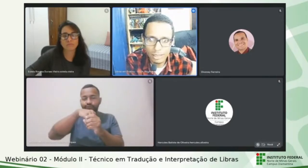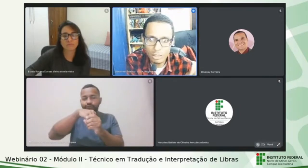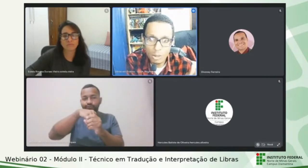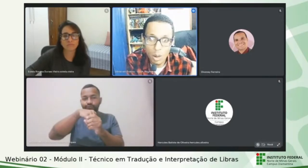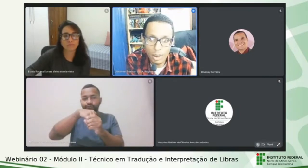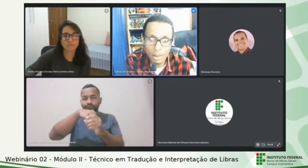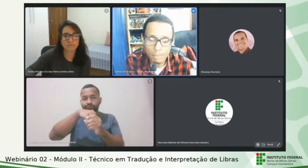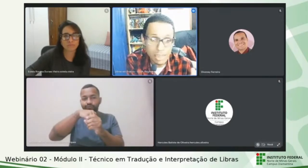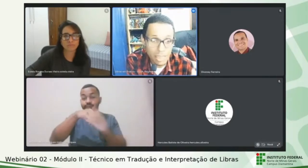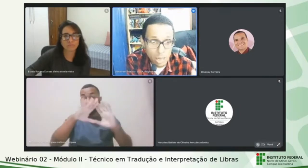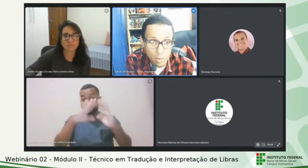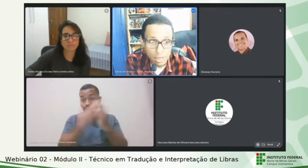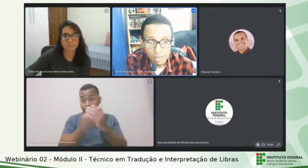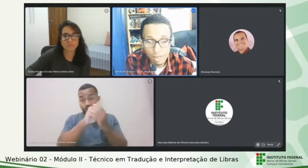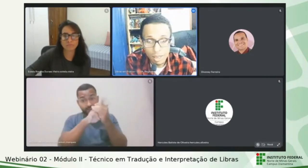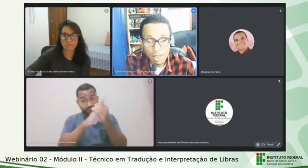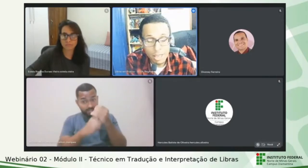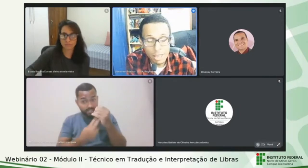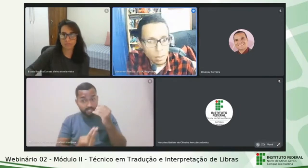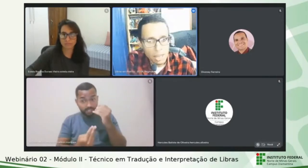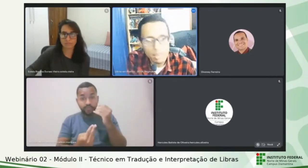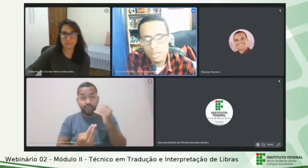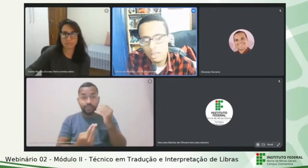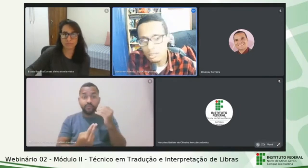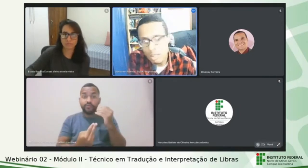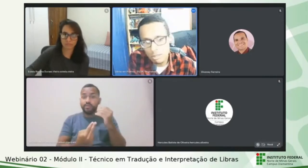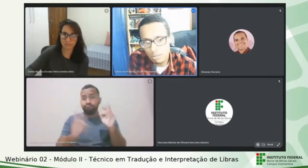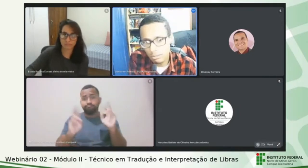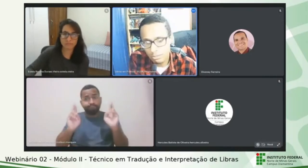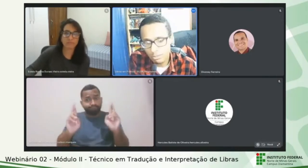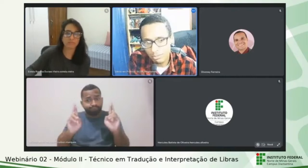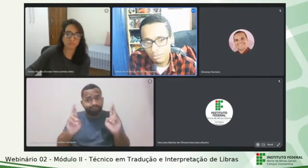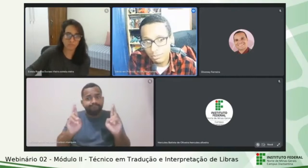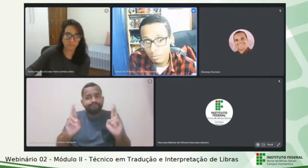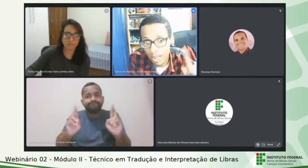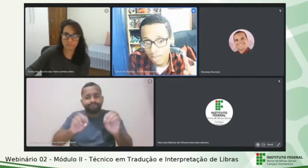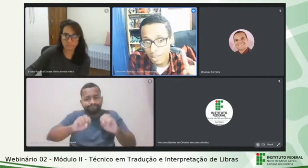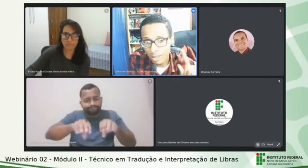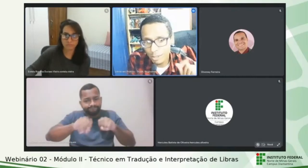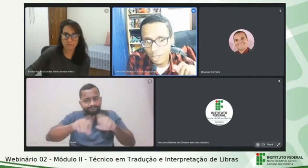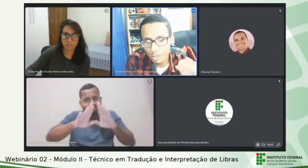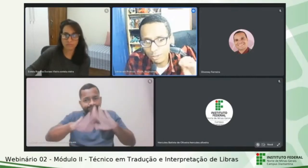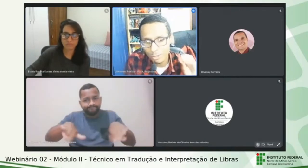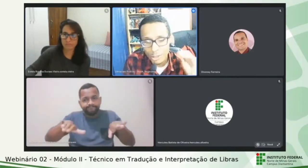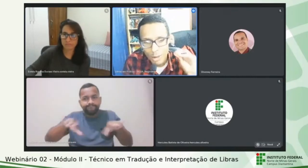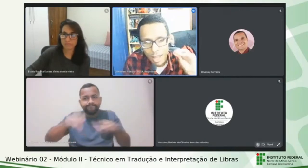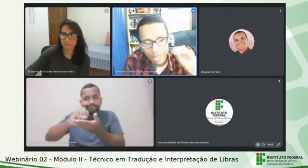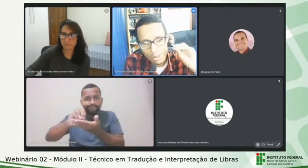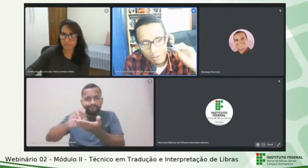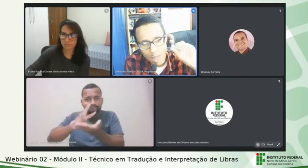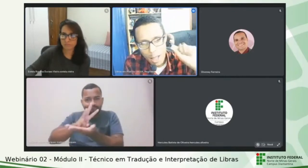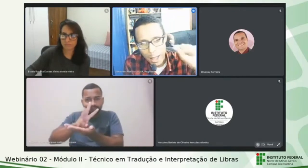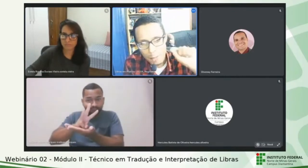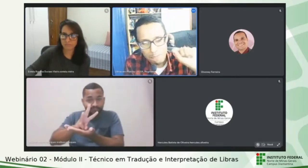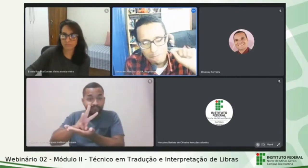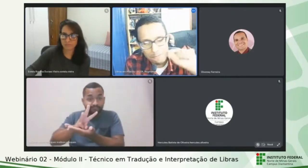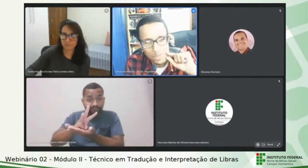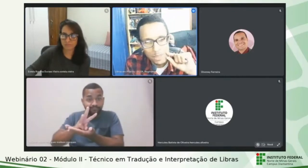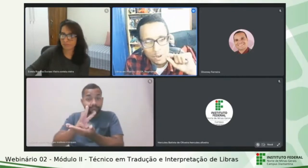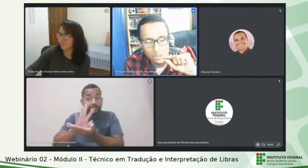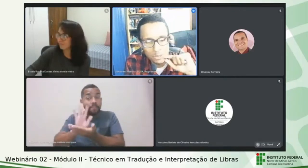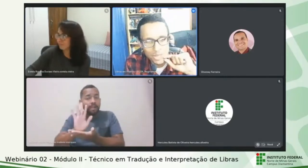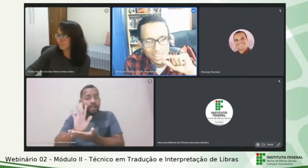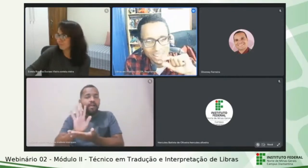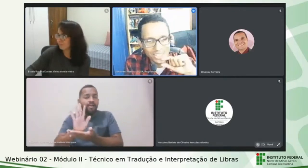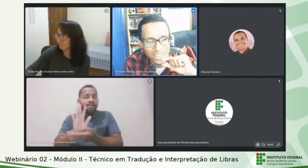da escola bilíngue, espera-se que sim. Mas aí eu deixo, vou jogar aqui uma,